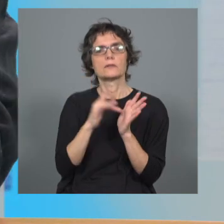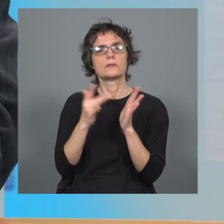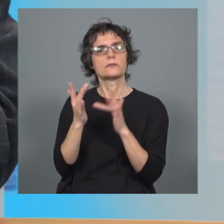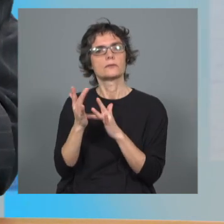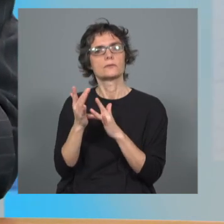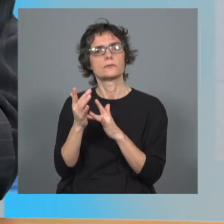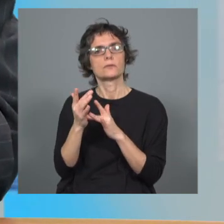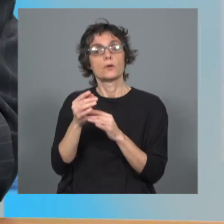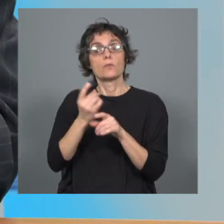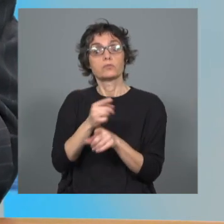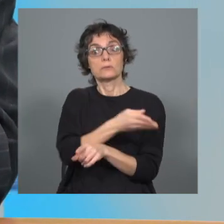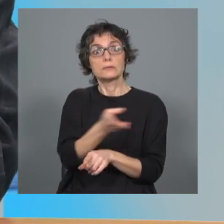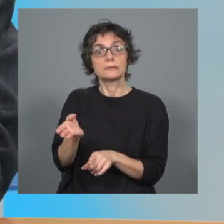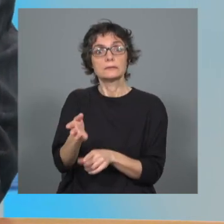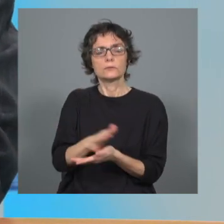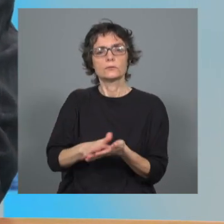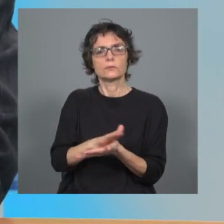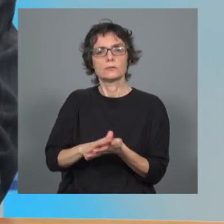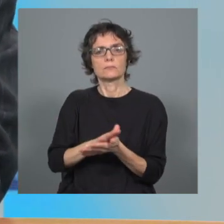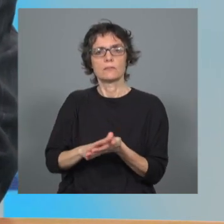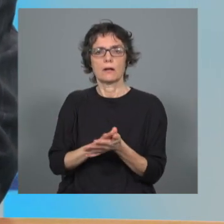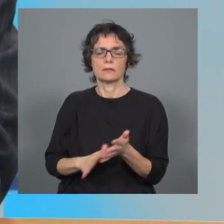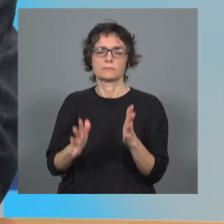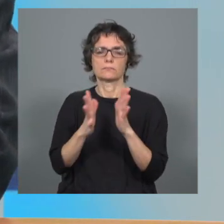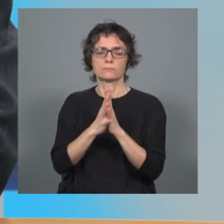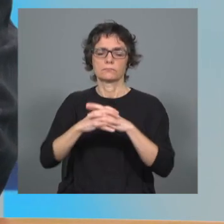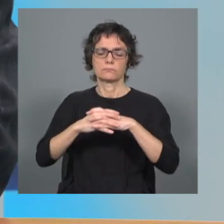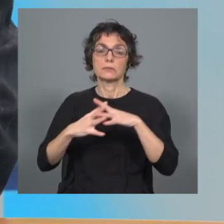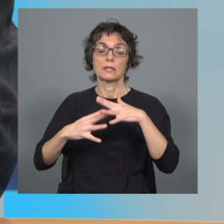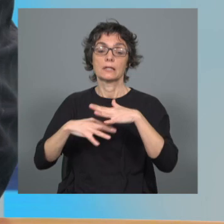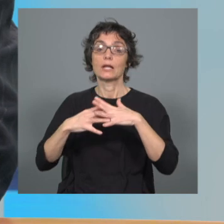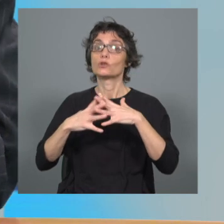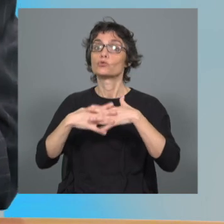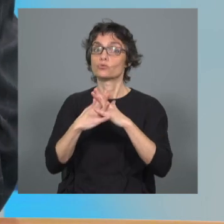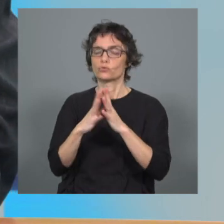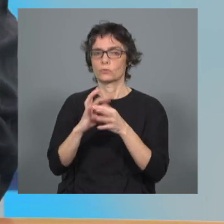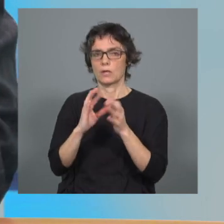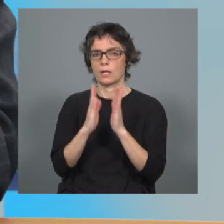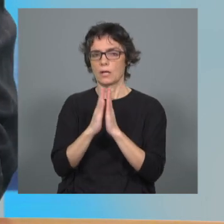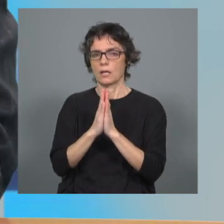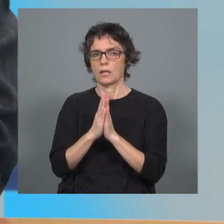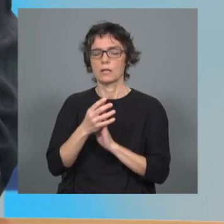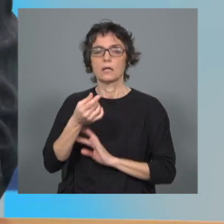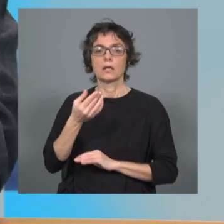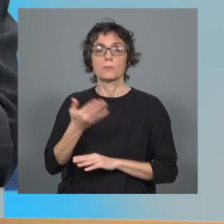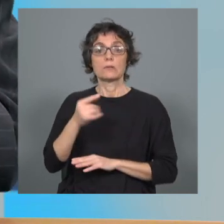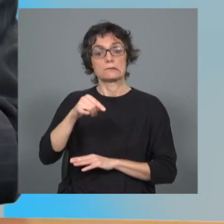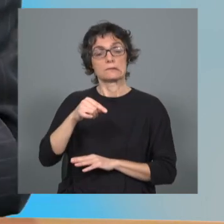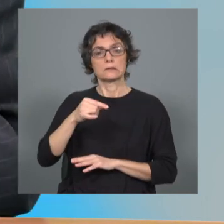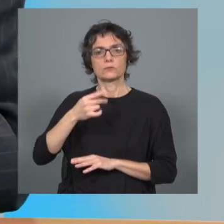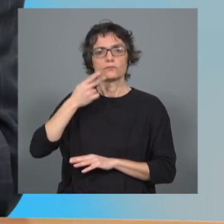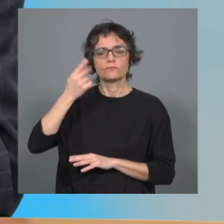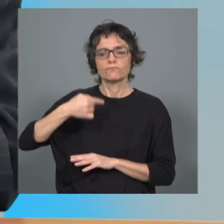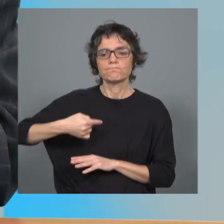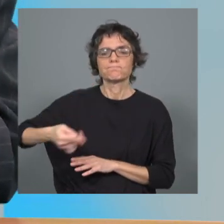Portanto, há aqui, na Semana Santa, a vivência de uma realidade fundamentante e, ao mesmo